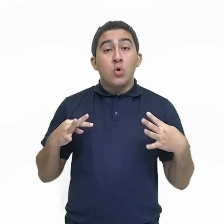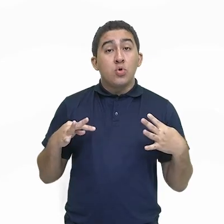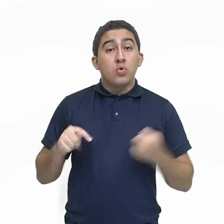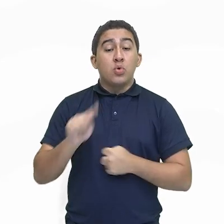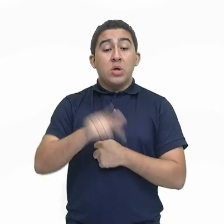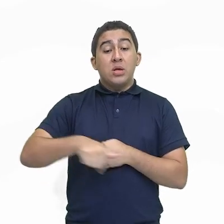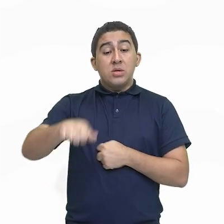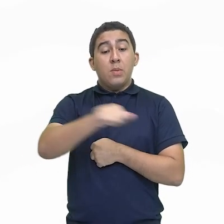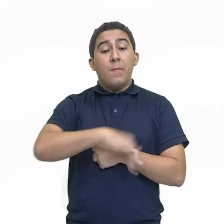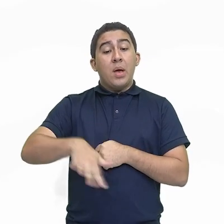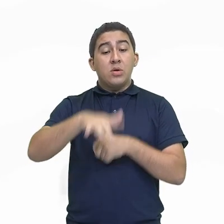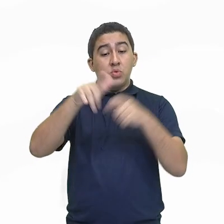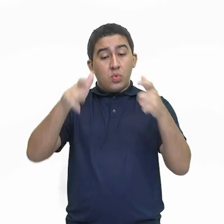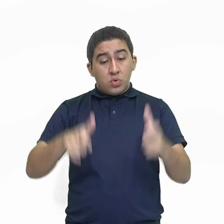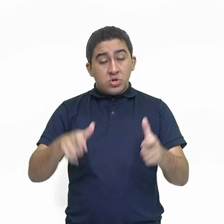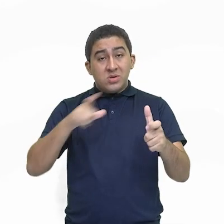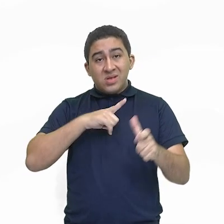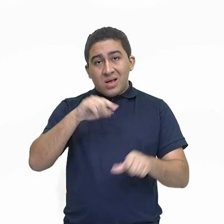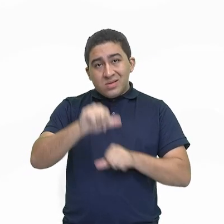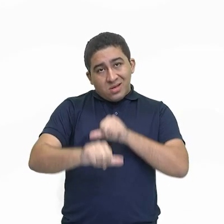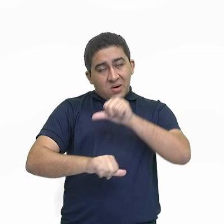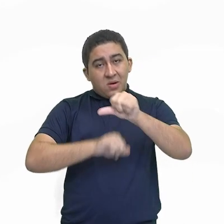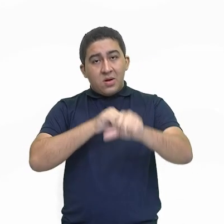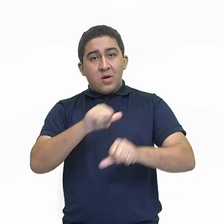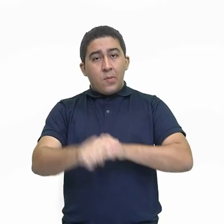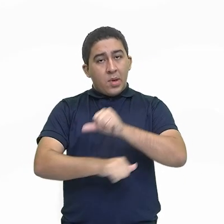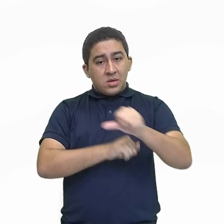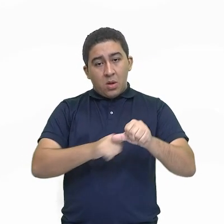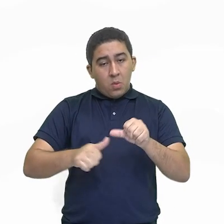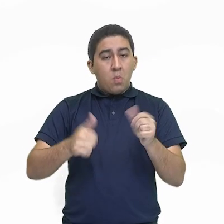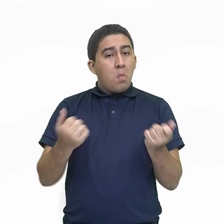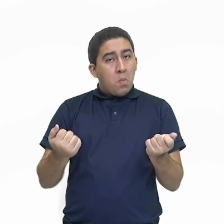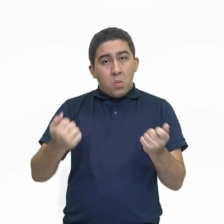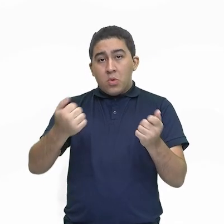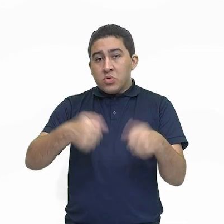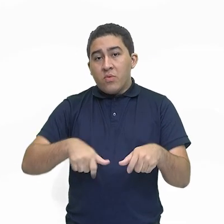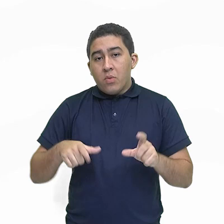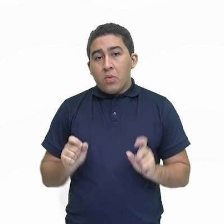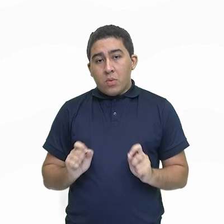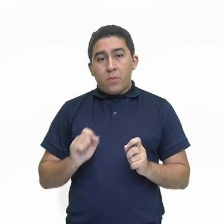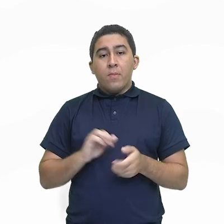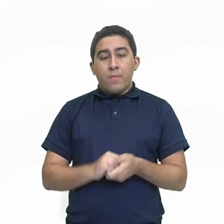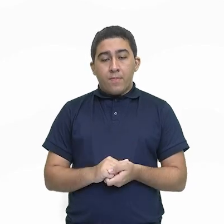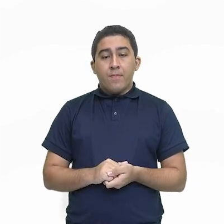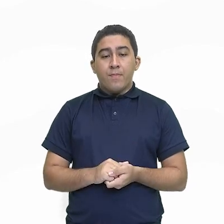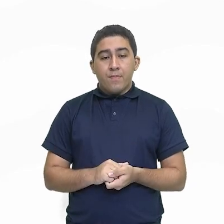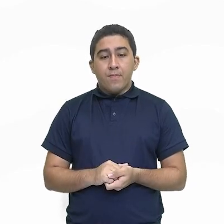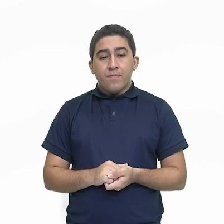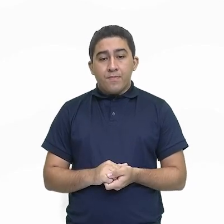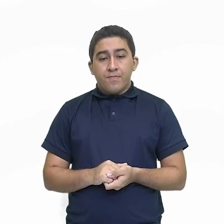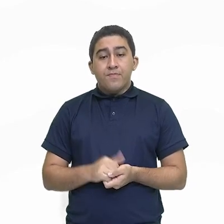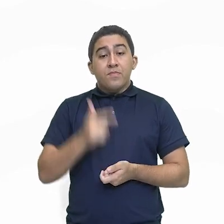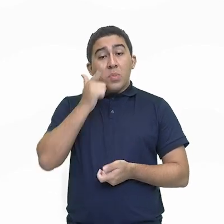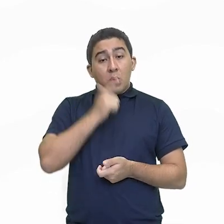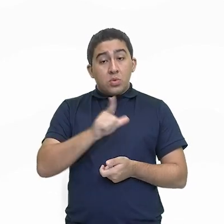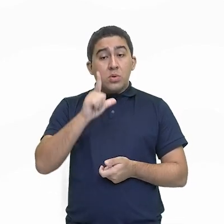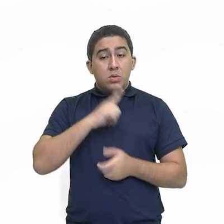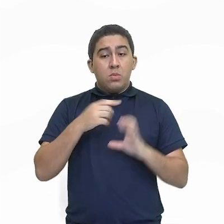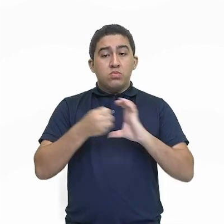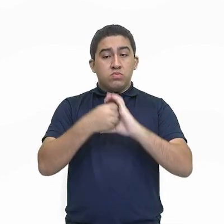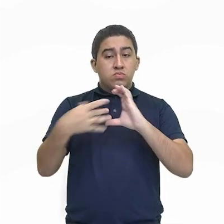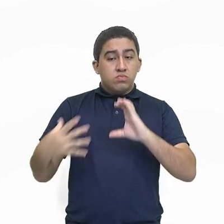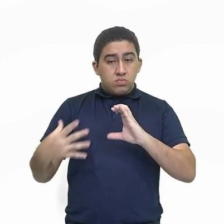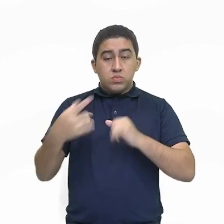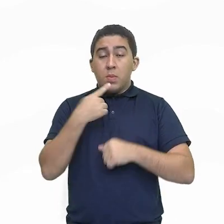estão tendo uma transição entre si, né? Para que, então, eles têm ali